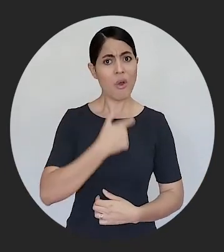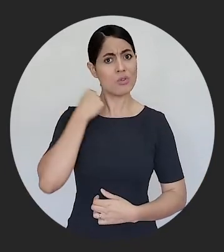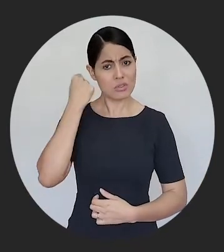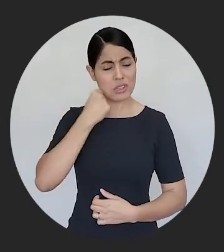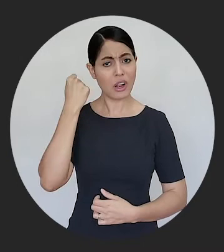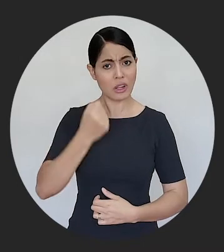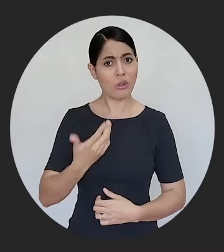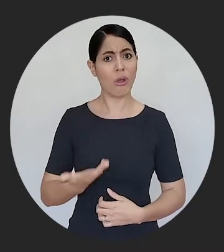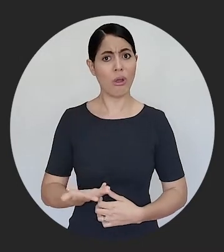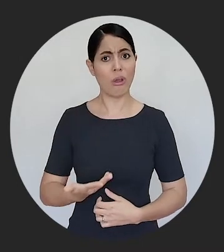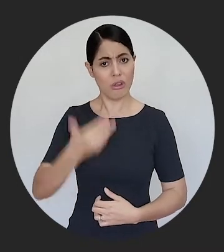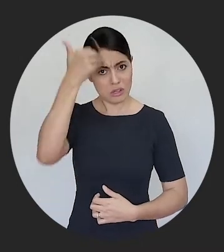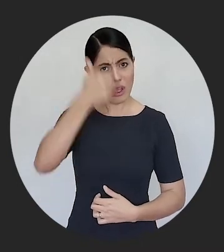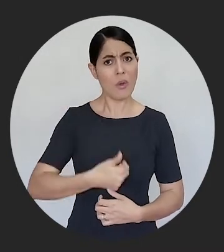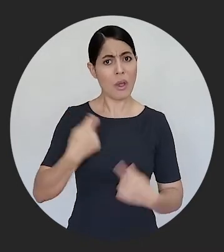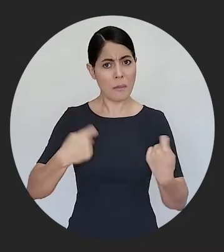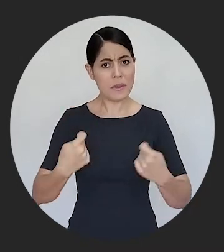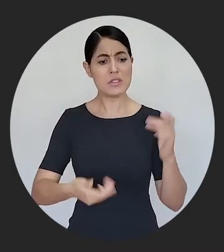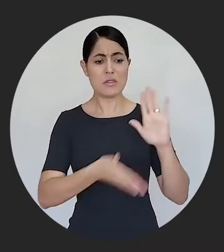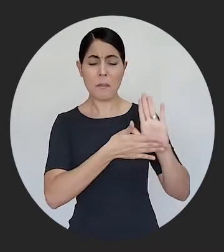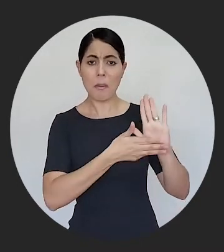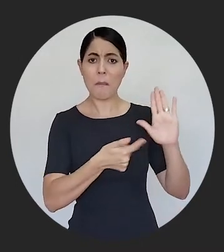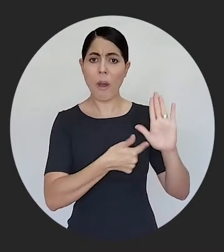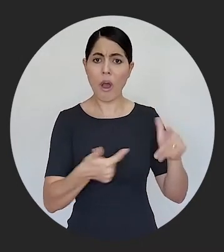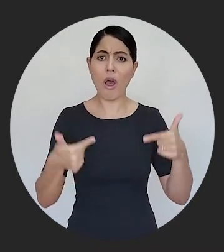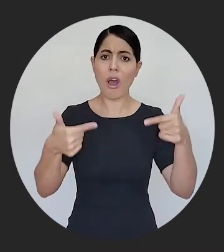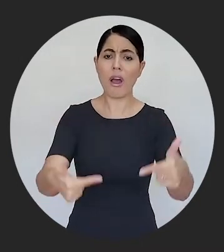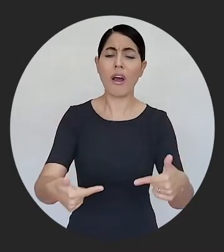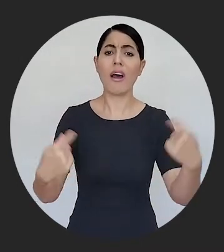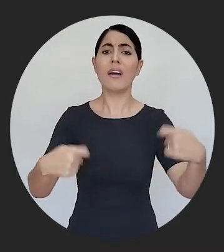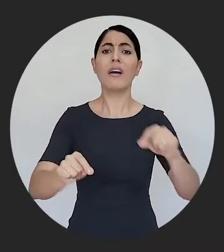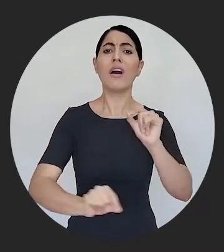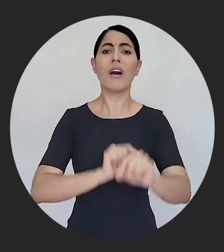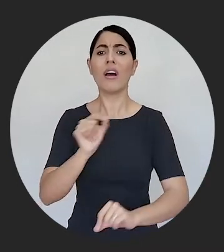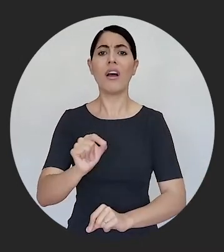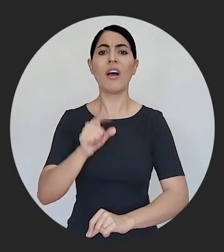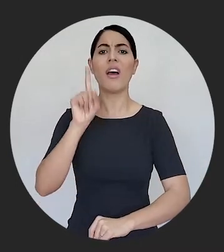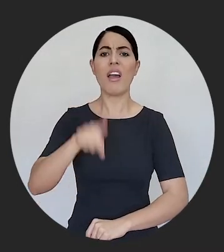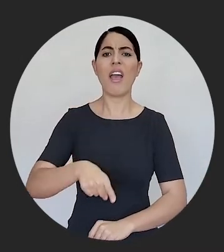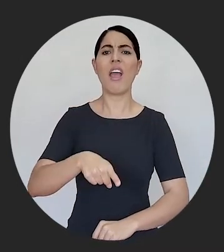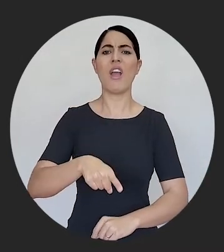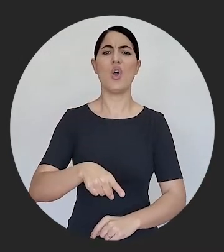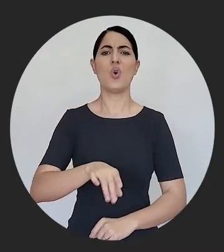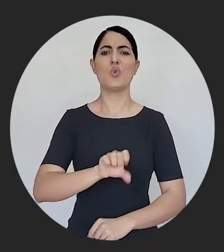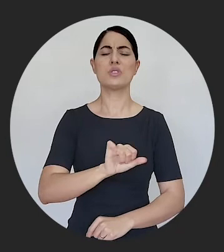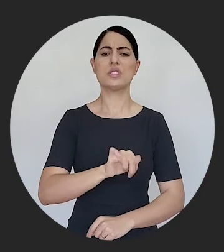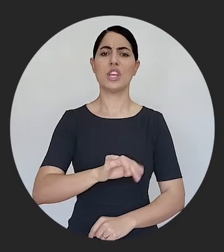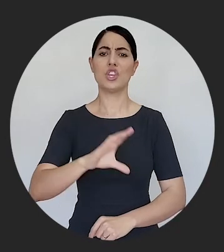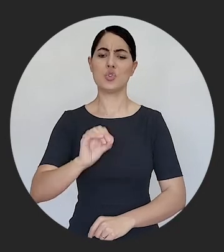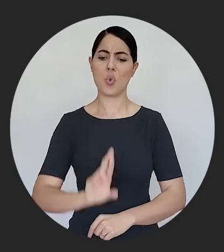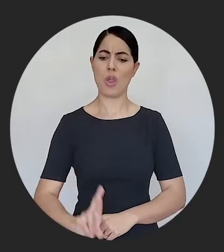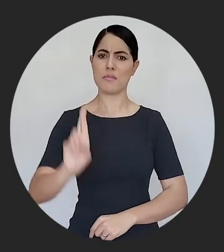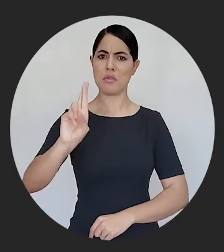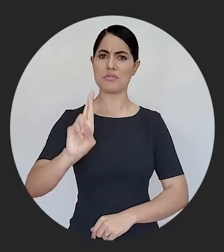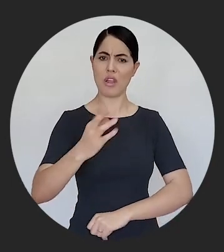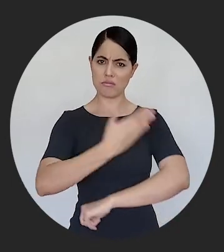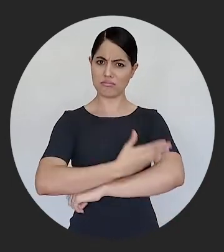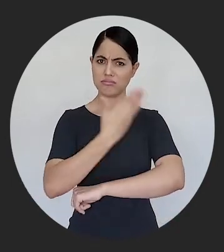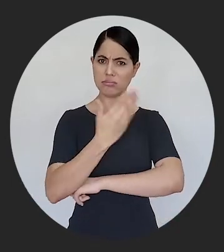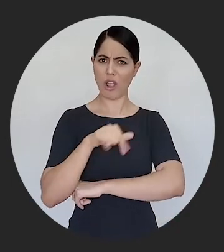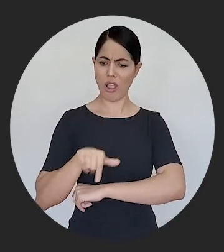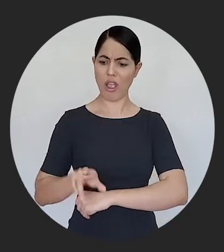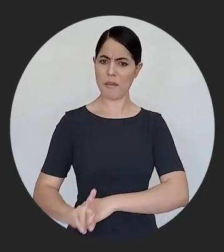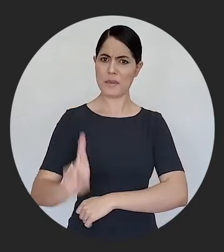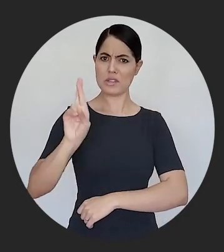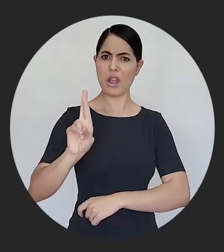República, tinha que fazer alguma coisa. Essa lei veio para proteger os mais fracos. É mais uma obrigação do síndico. Ele vai ver, agora tem que defender